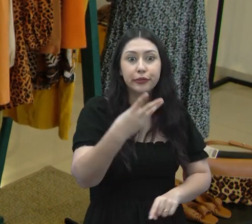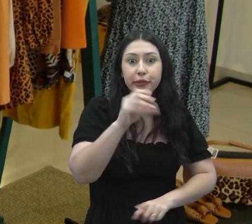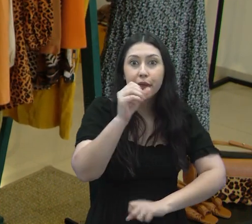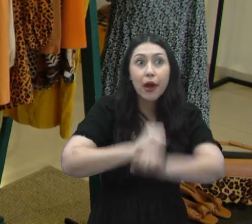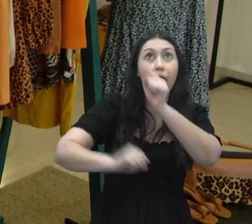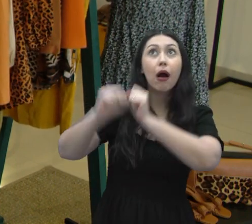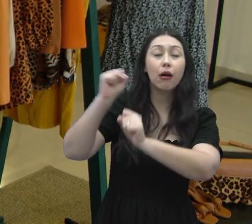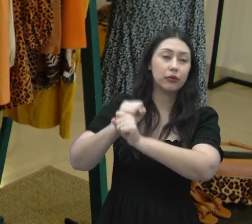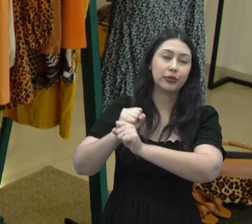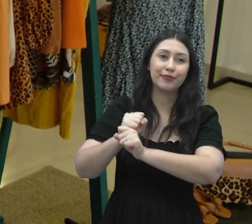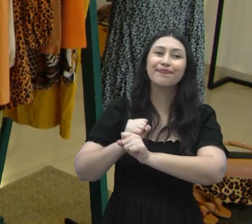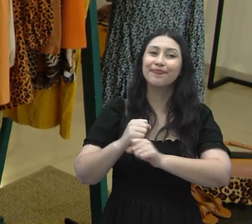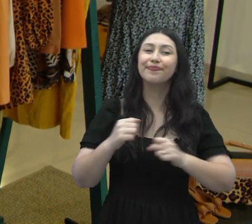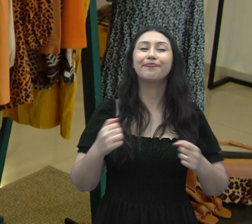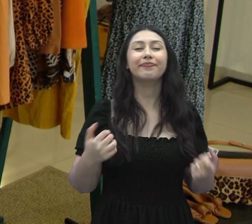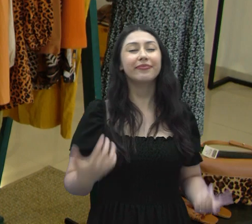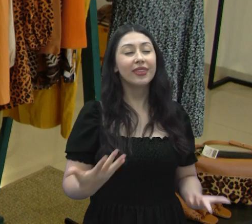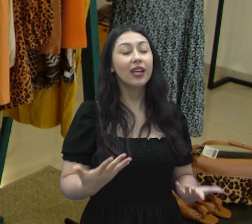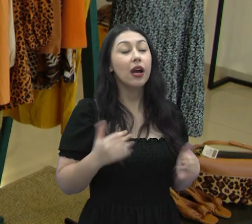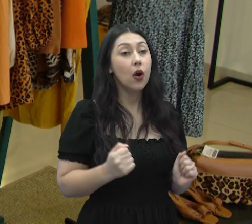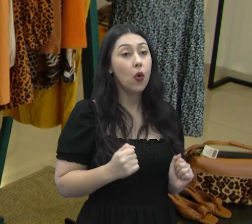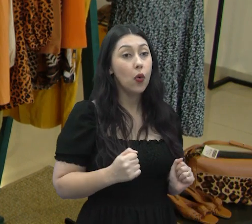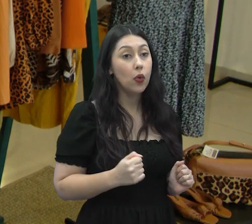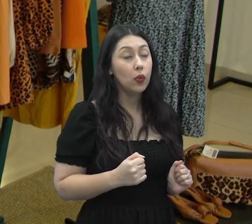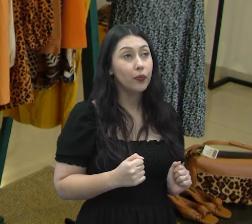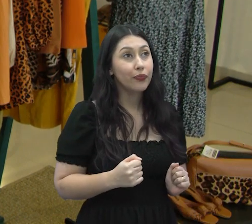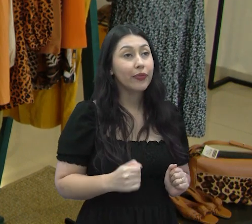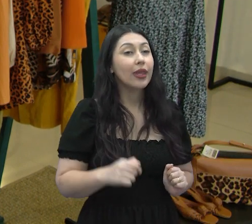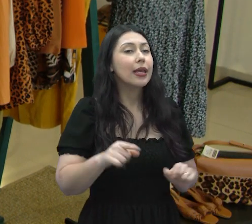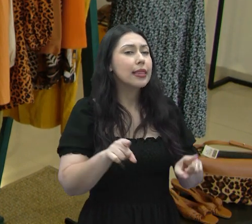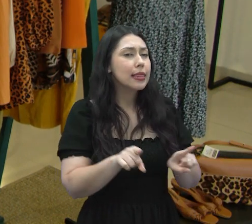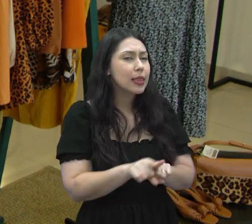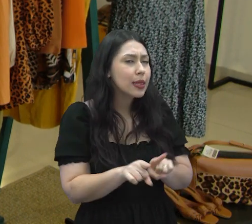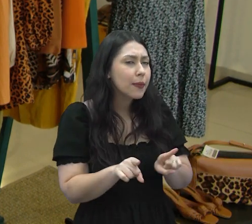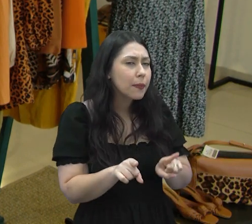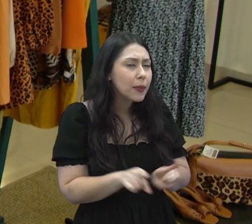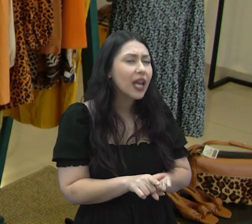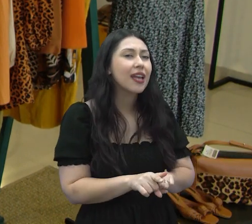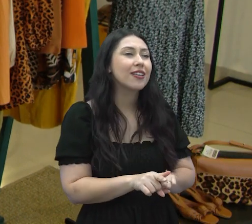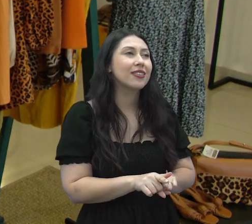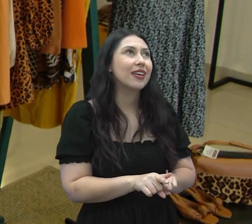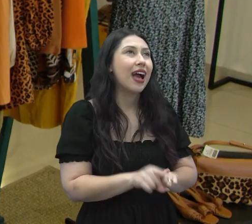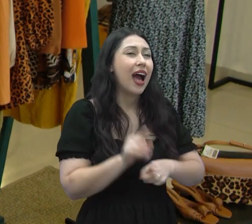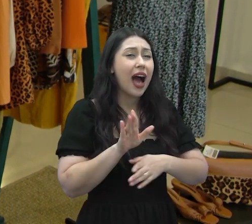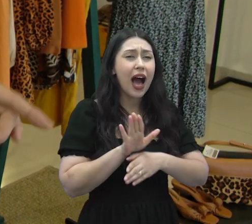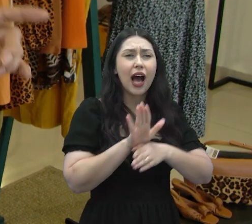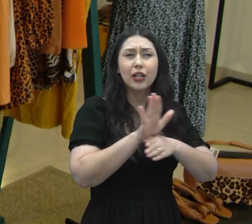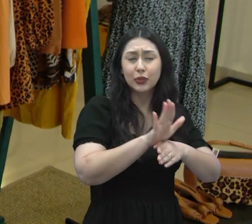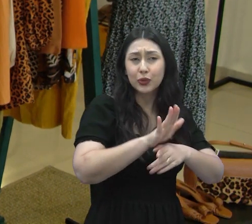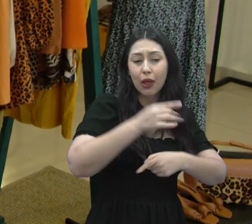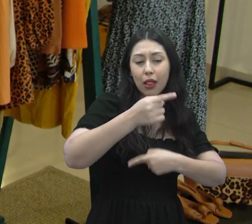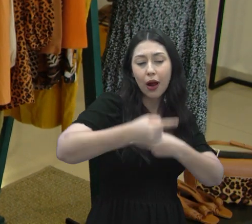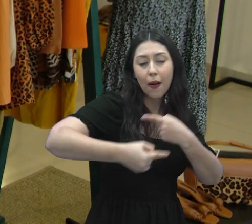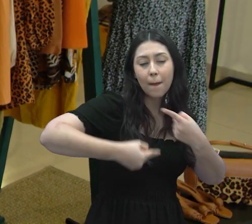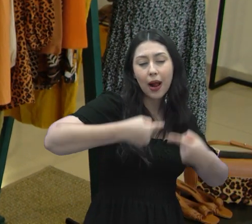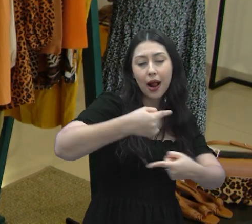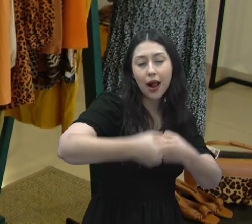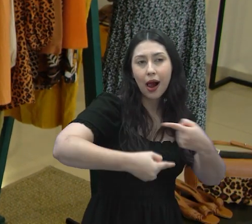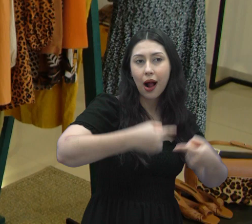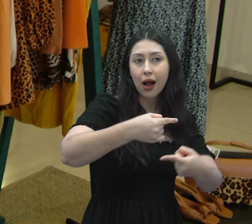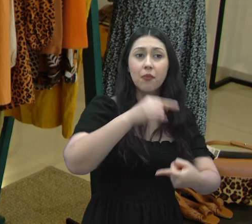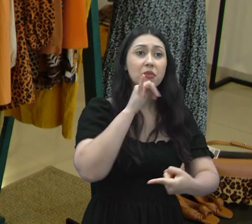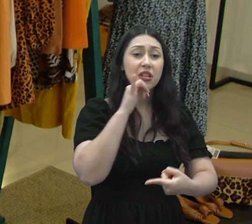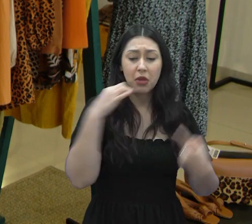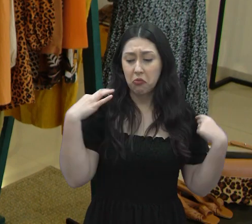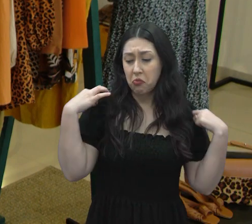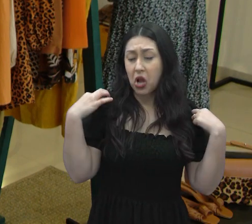né? Então, isso é muito importante. E o brechó, ele tem essa facilidade de promover essa circularidade. Ou